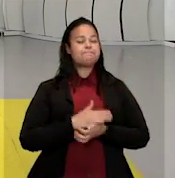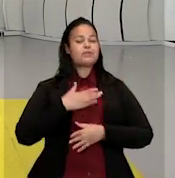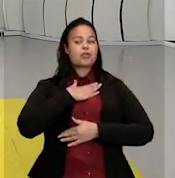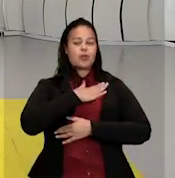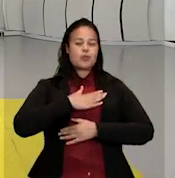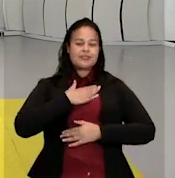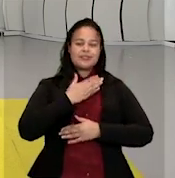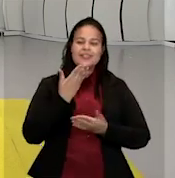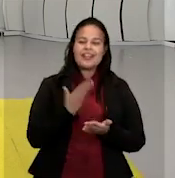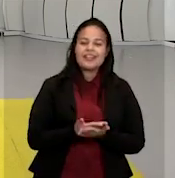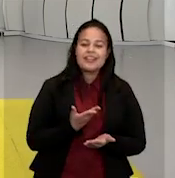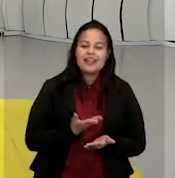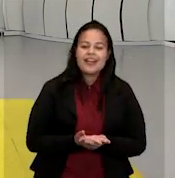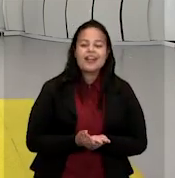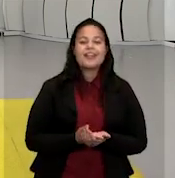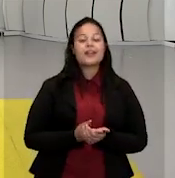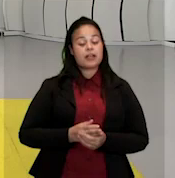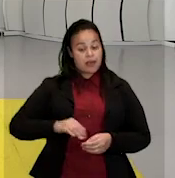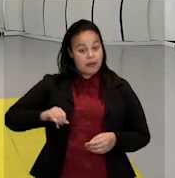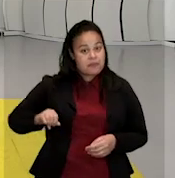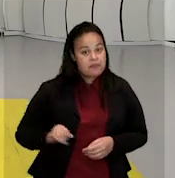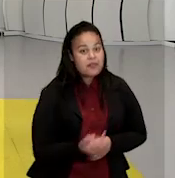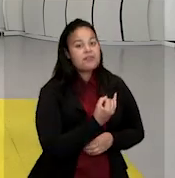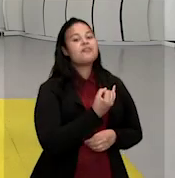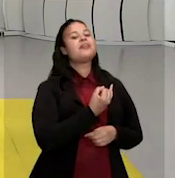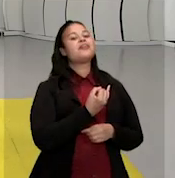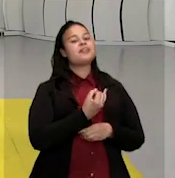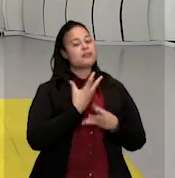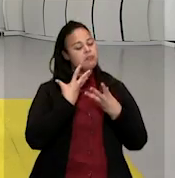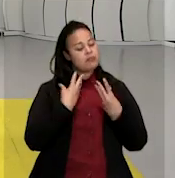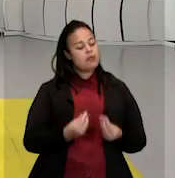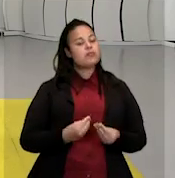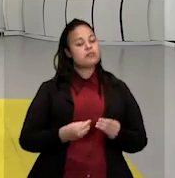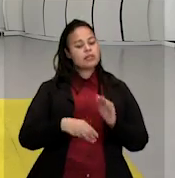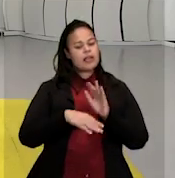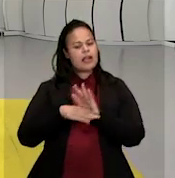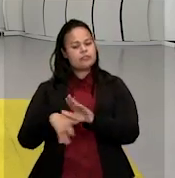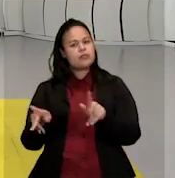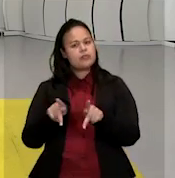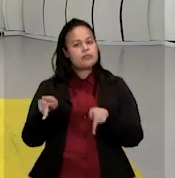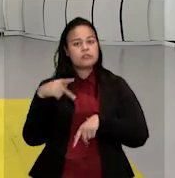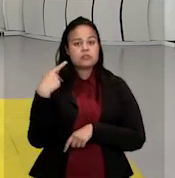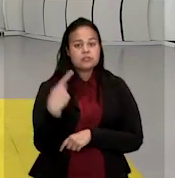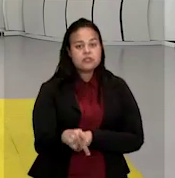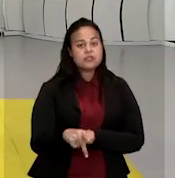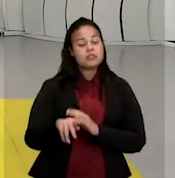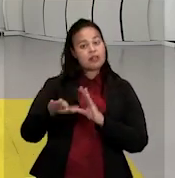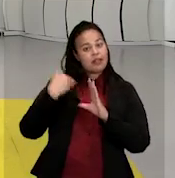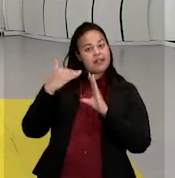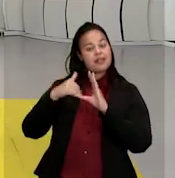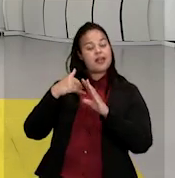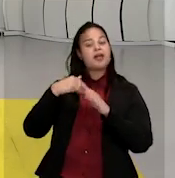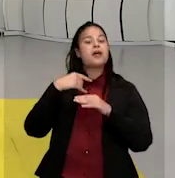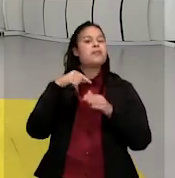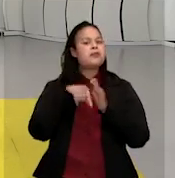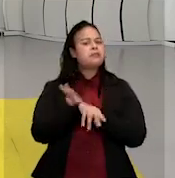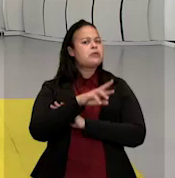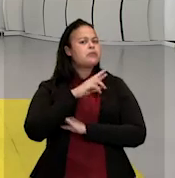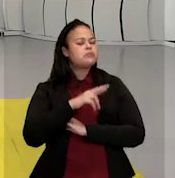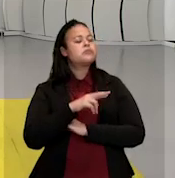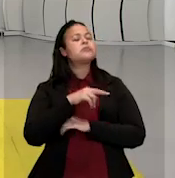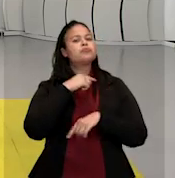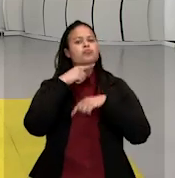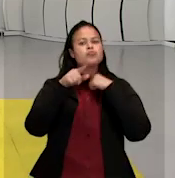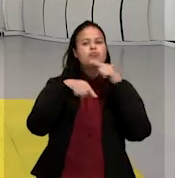gostado da aula. Aproveite bastante. Peça ajuda ao seu professor. Mande sua dúvida para nós, para que nós possamos